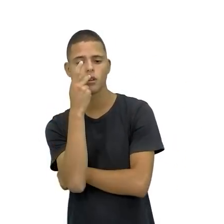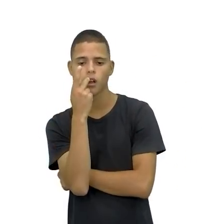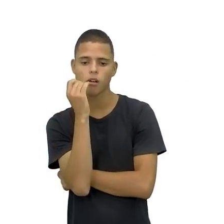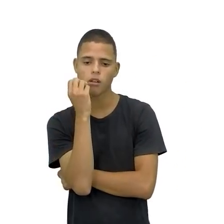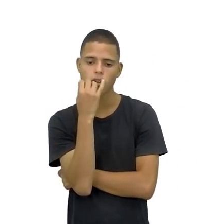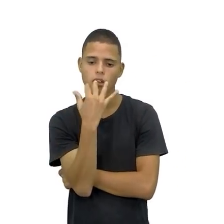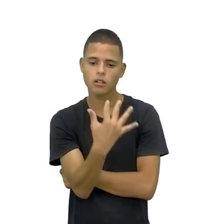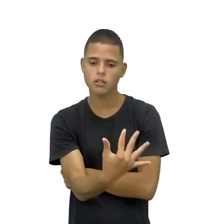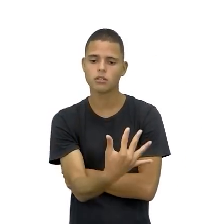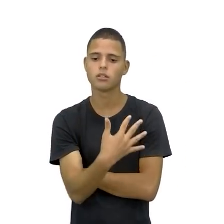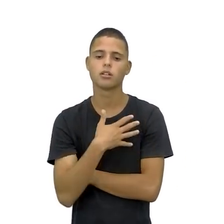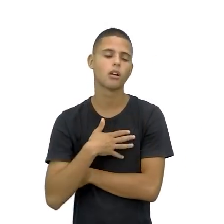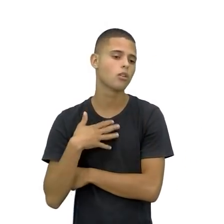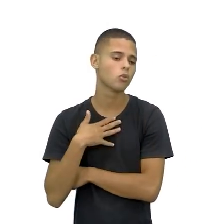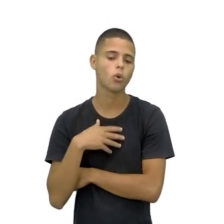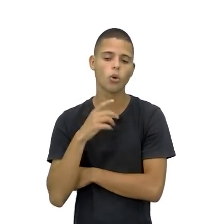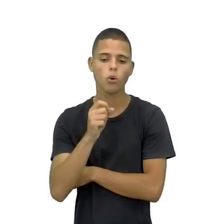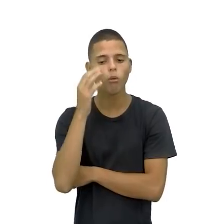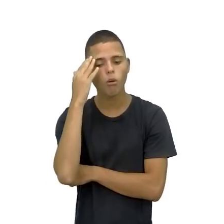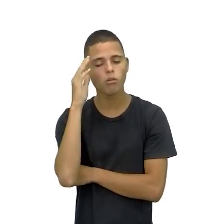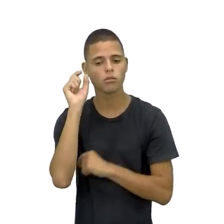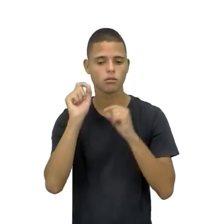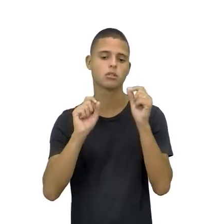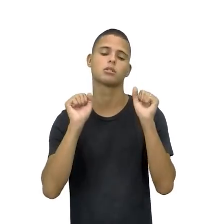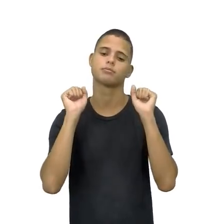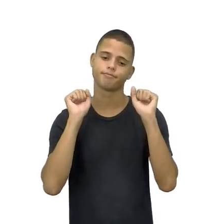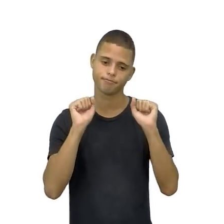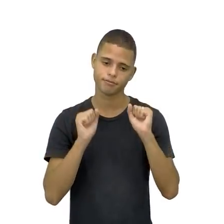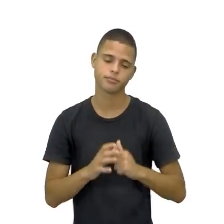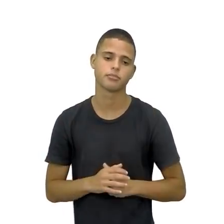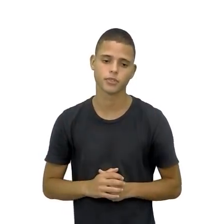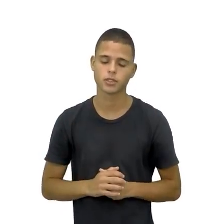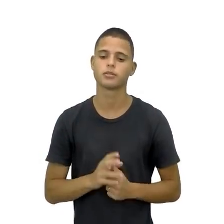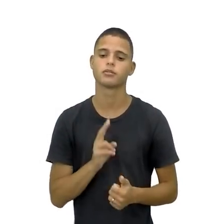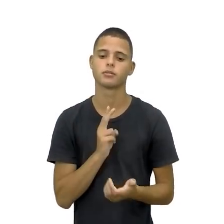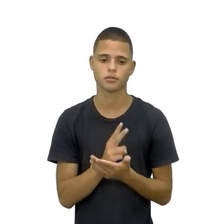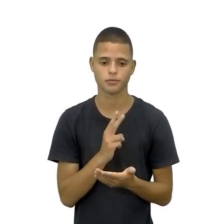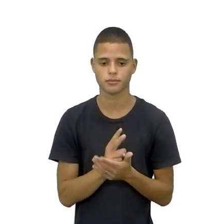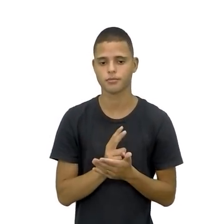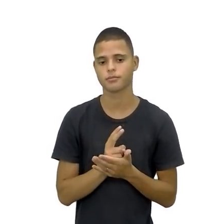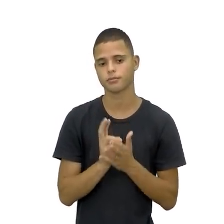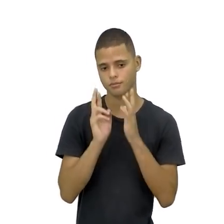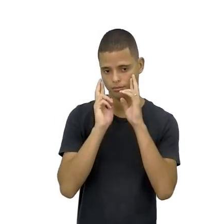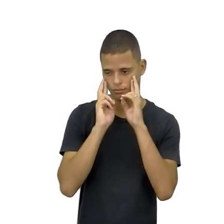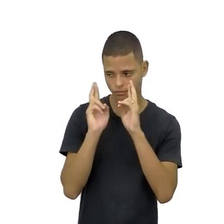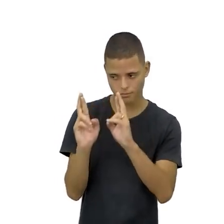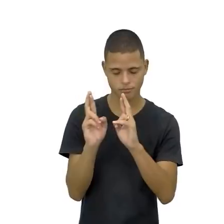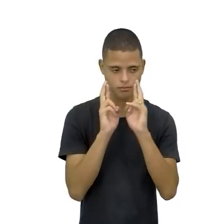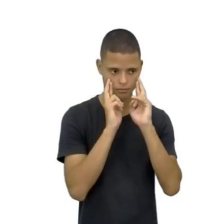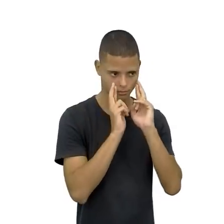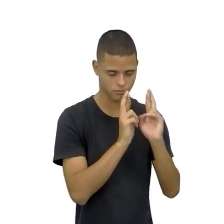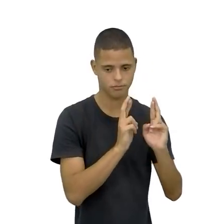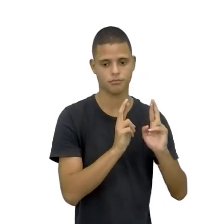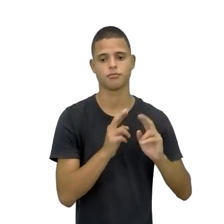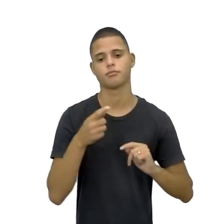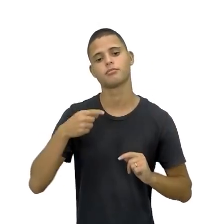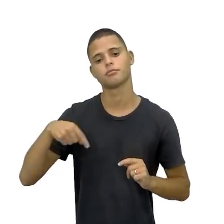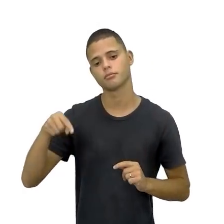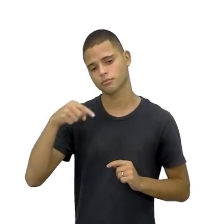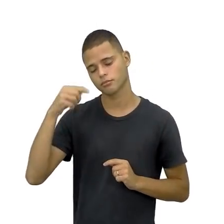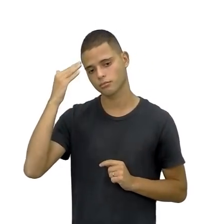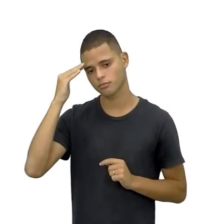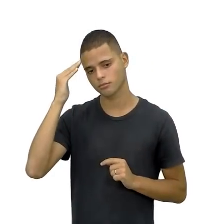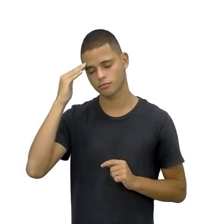né, aquilo que ele entendeu, tá bom? Então, tem que estar sempre de uma forma respeitosa, entendendo que esse processo